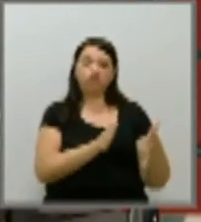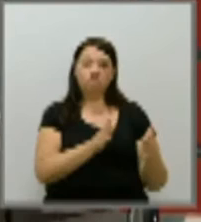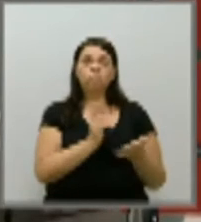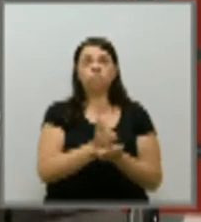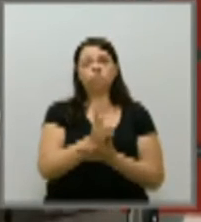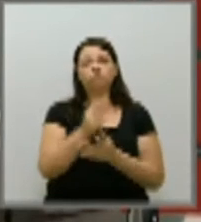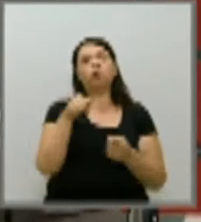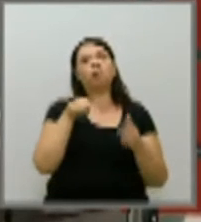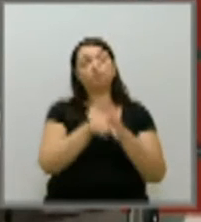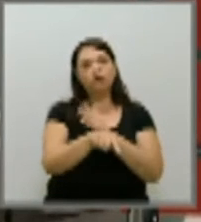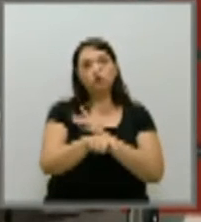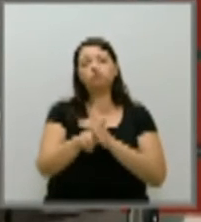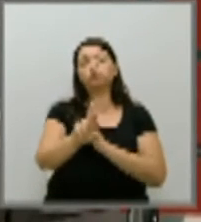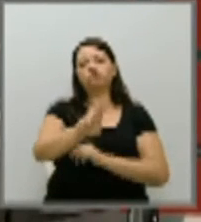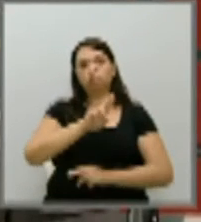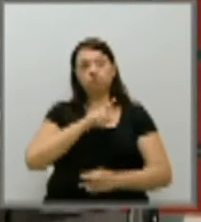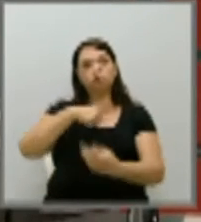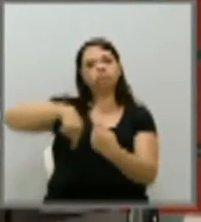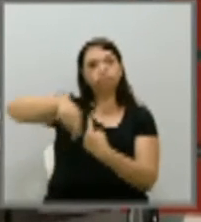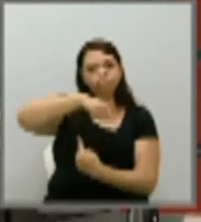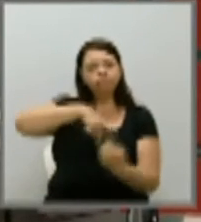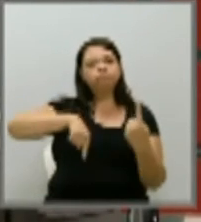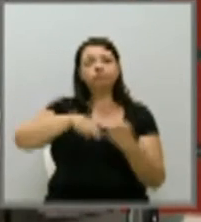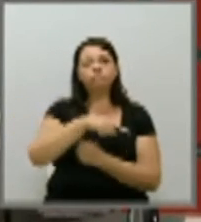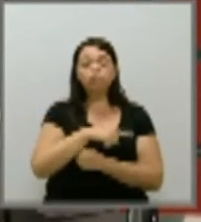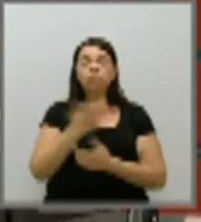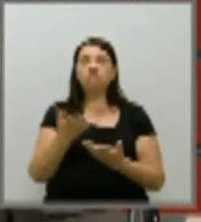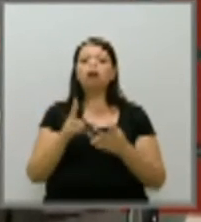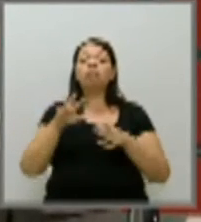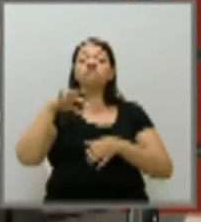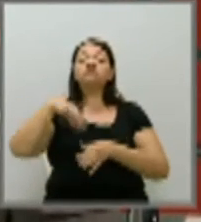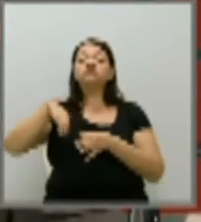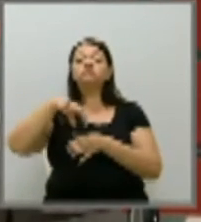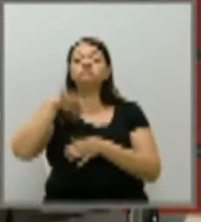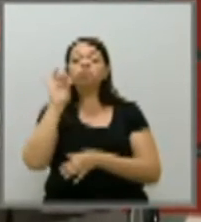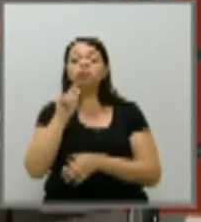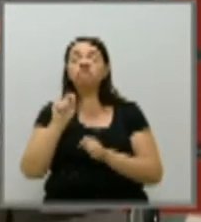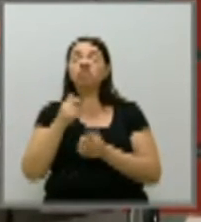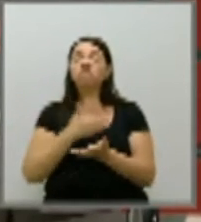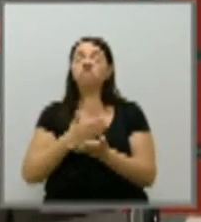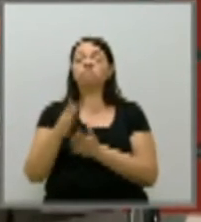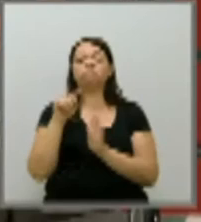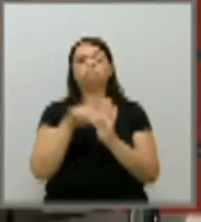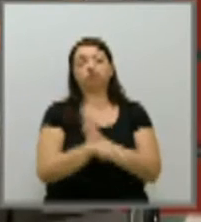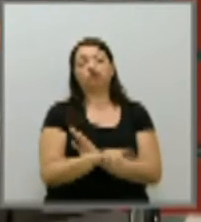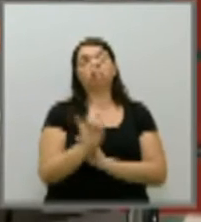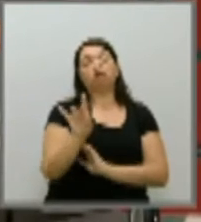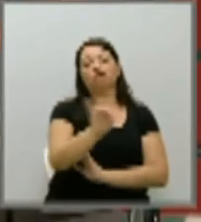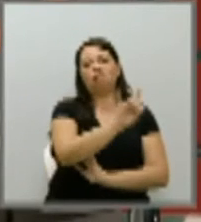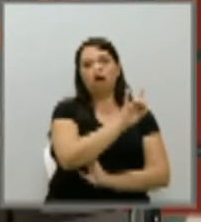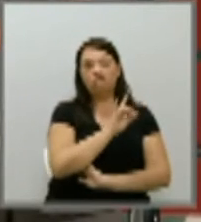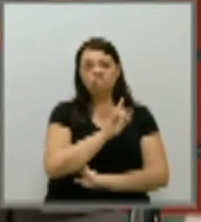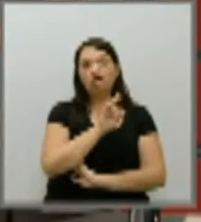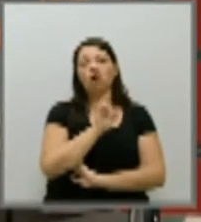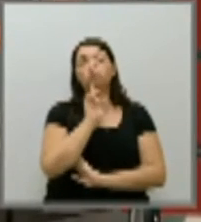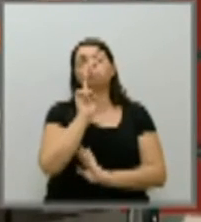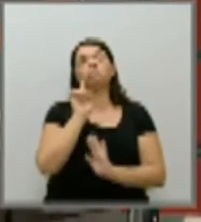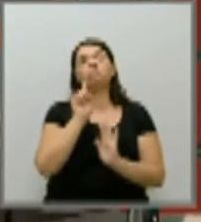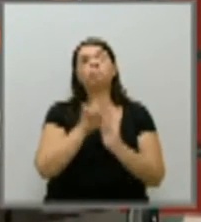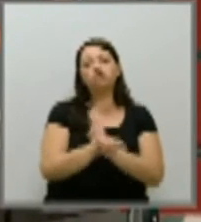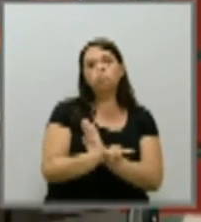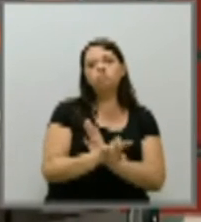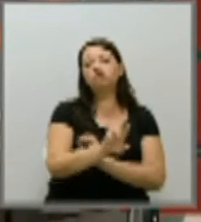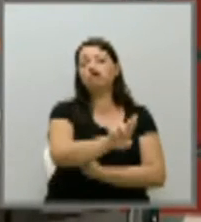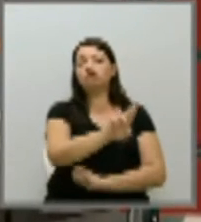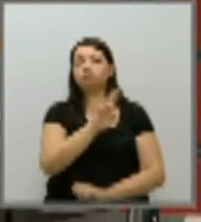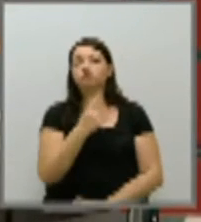candidatos. Ao vivo, o sorteio revela quem começa perguntando. Cada um deve perguntar e responder uma única vez. A pergunta